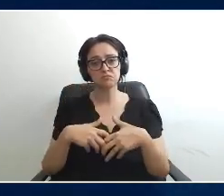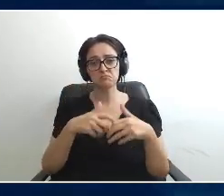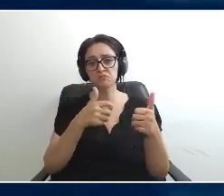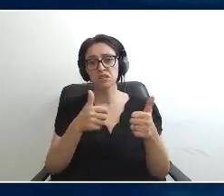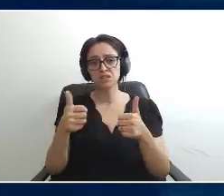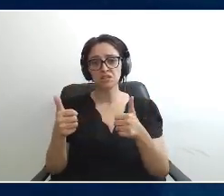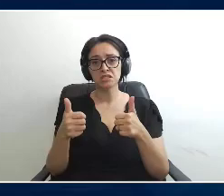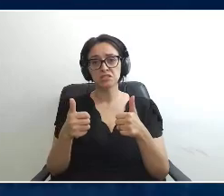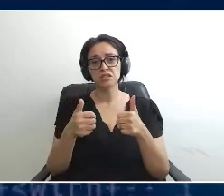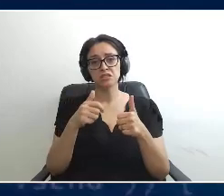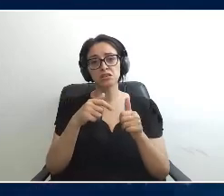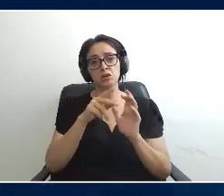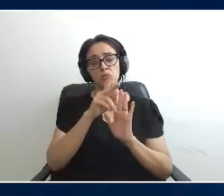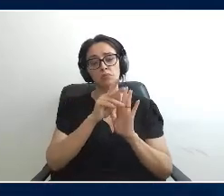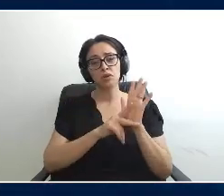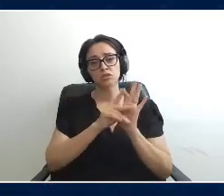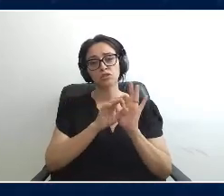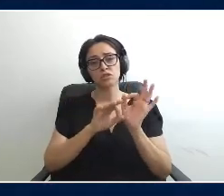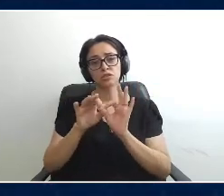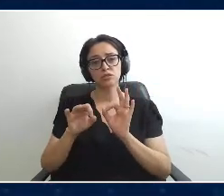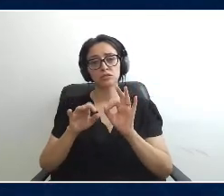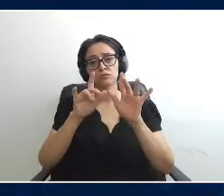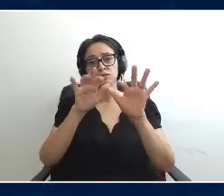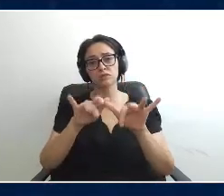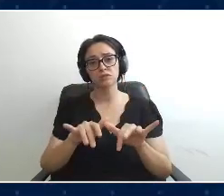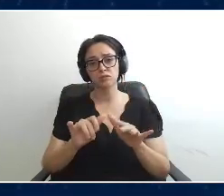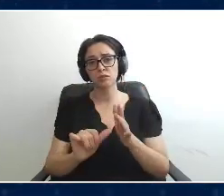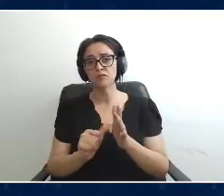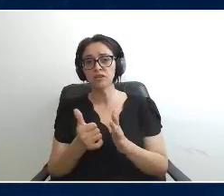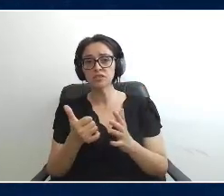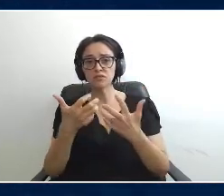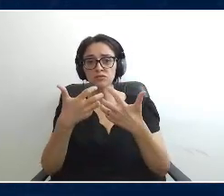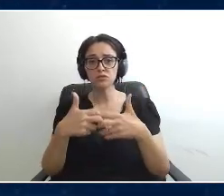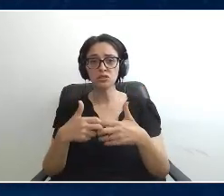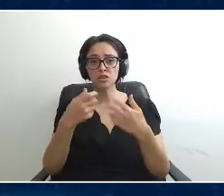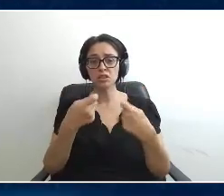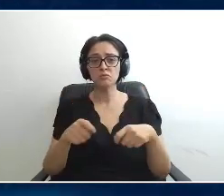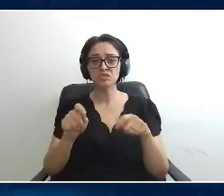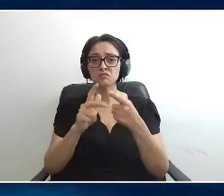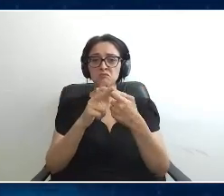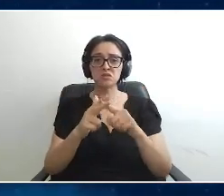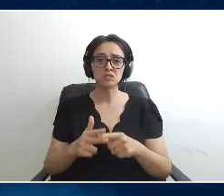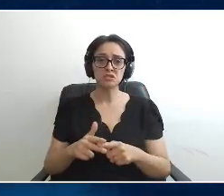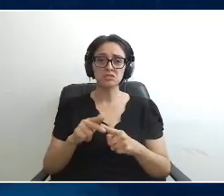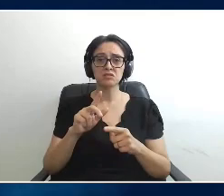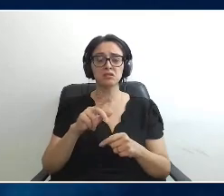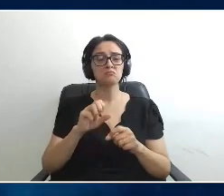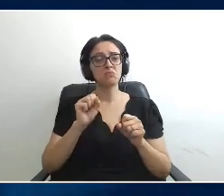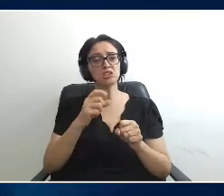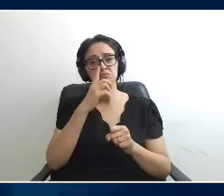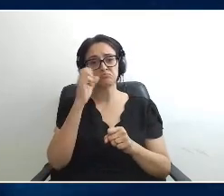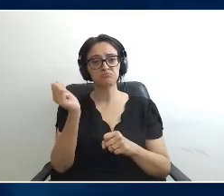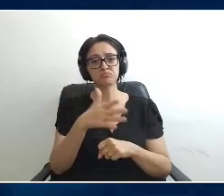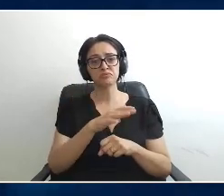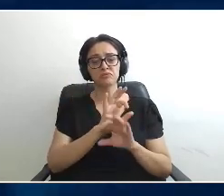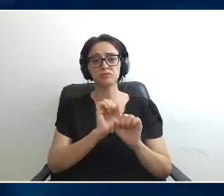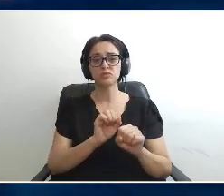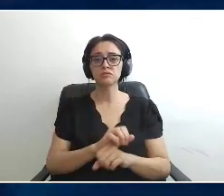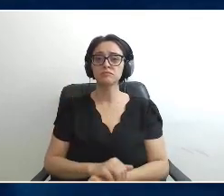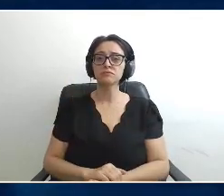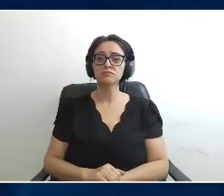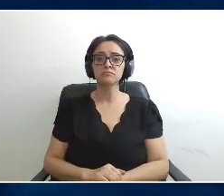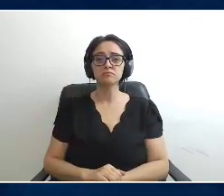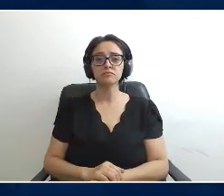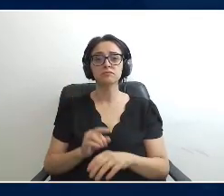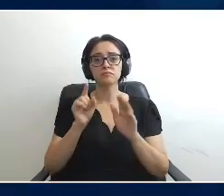tipo de projeto que eu comentei, que você escreve uma vez, vê funcionar e depois não precisa dar manutenção naquilo, pode jogar fora. Show demais. Perguntas,